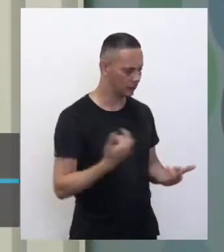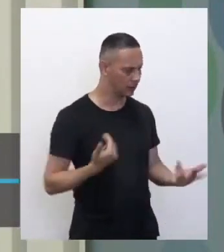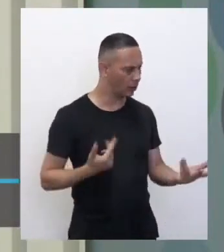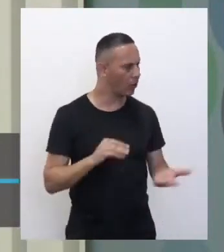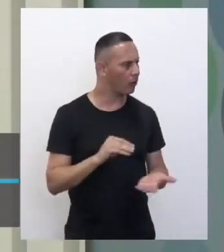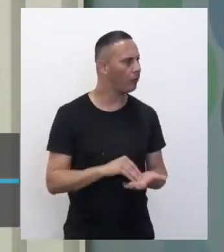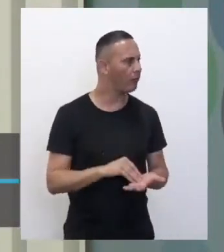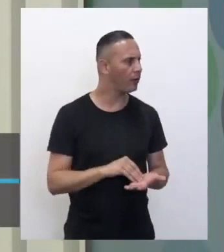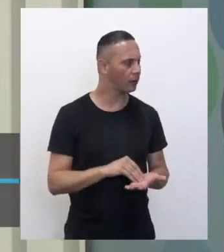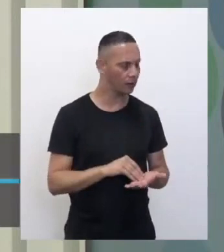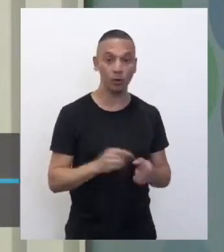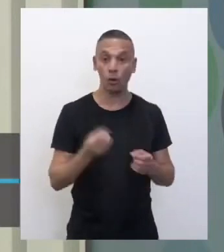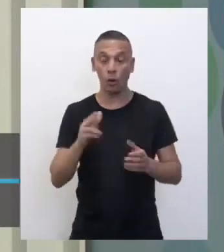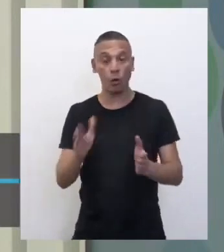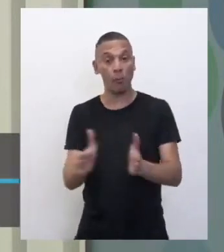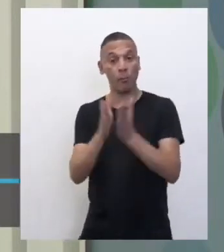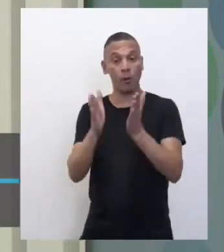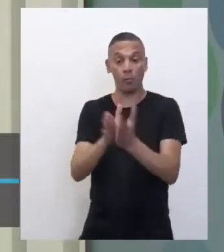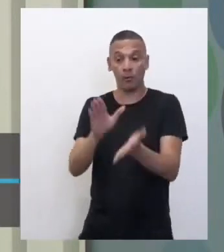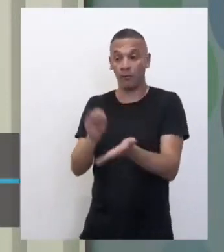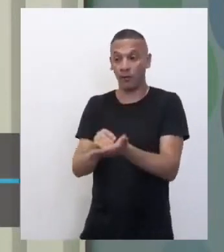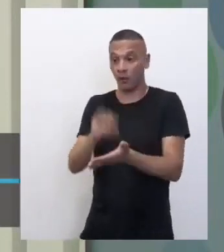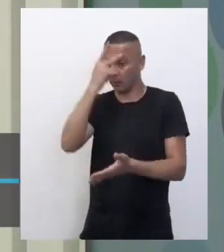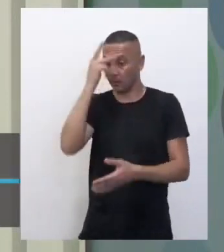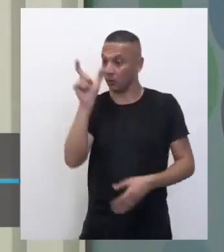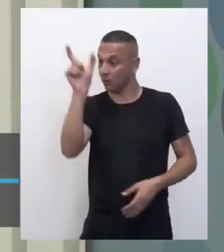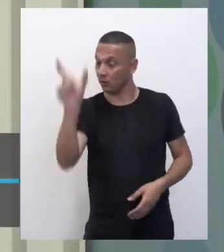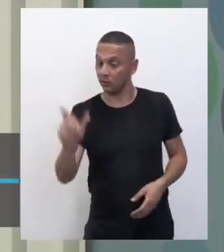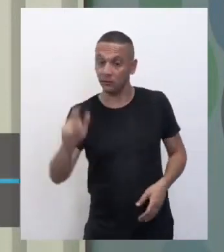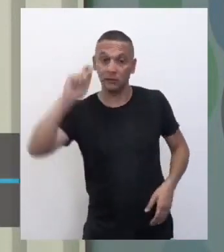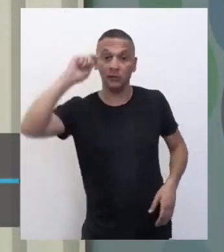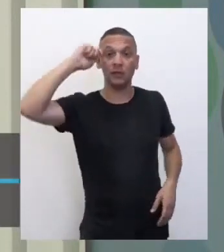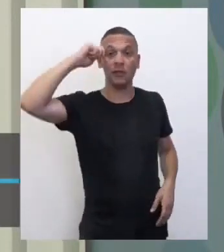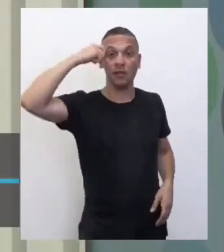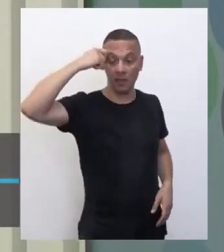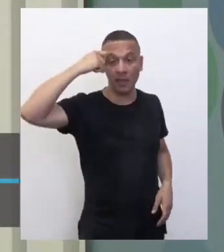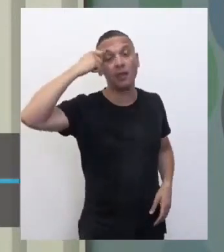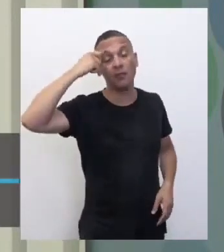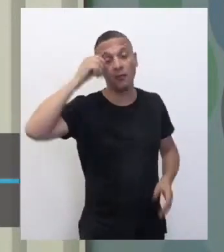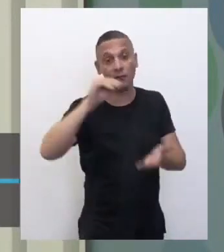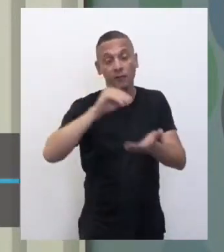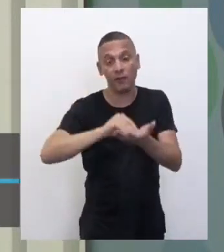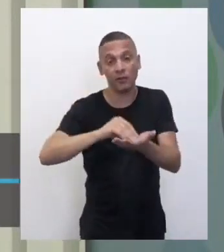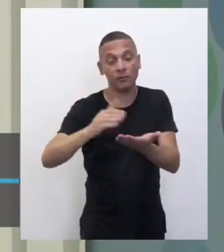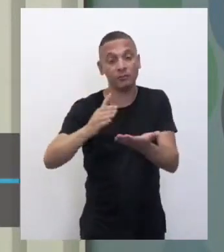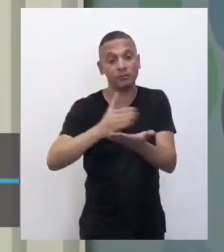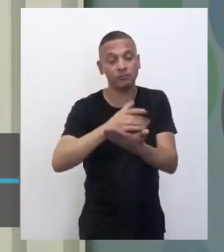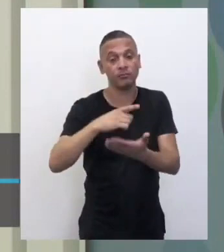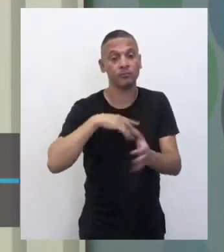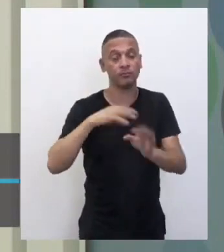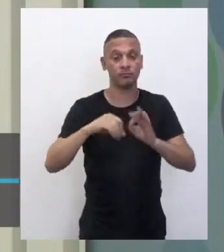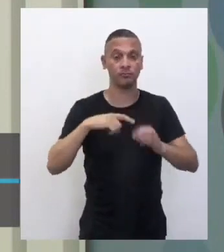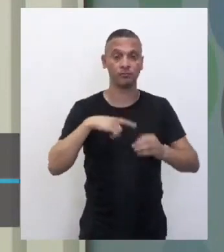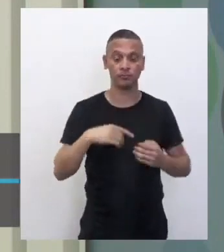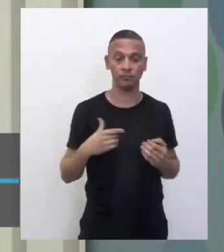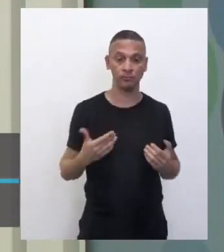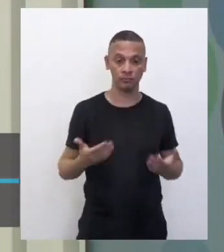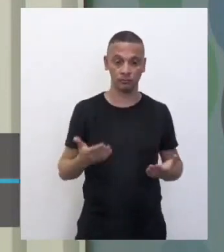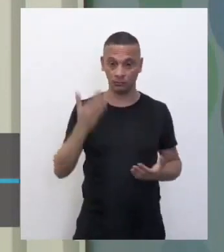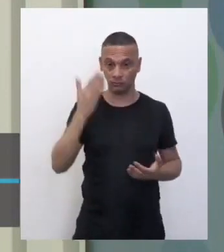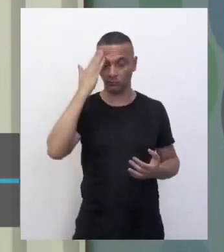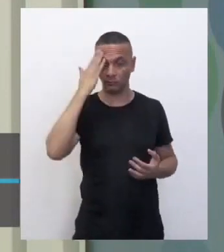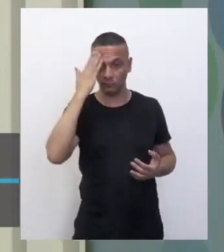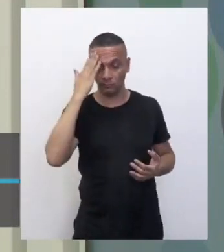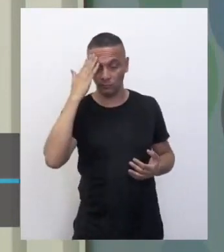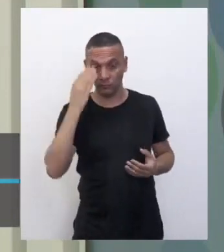ao pobre na condição de pobre, que falta ao negro, infelizmente, porque ele é negro, e não quando eu falo infelizmente no sentido de ser